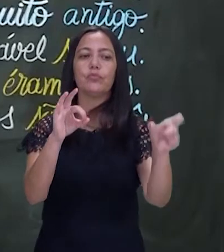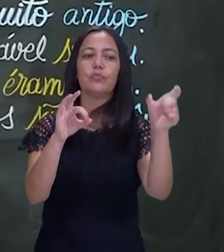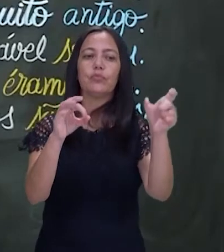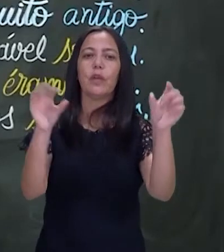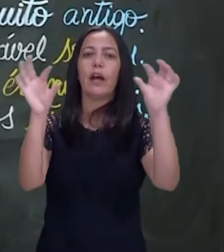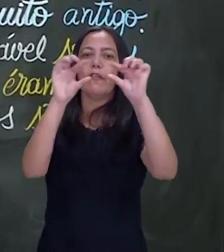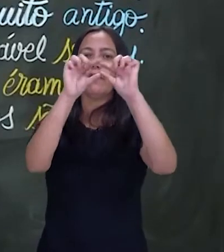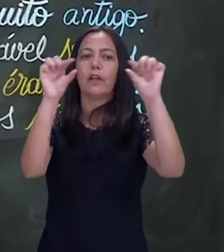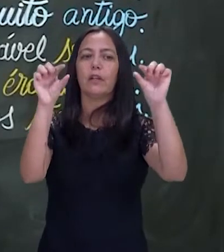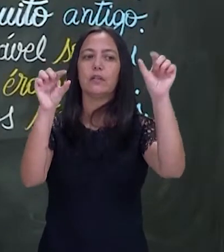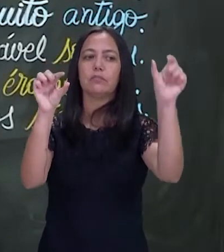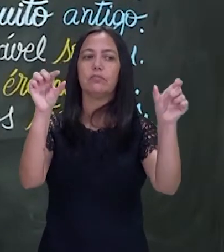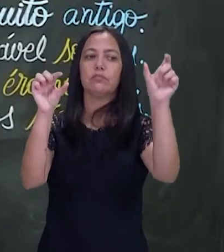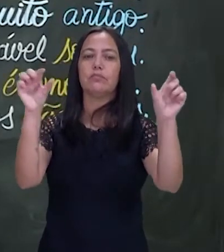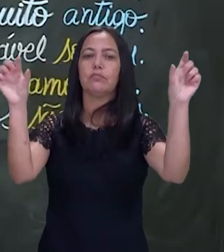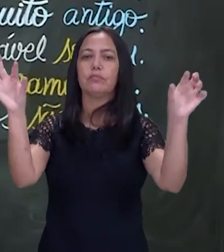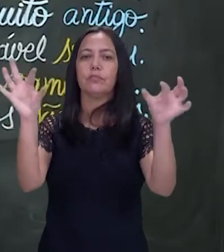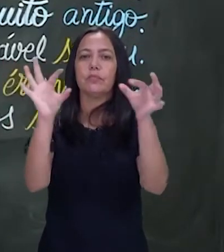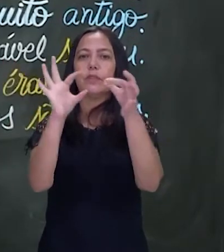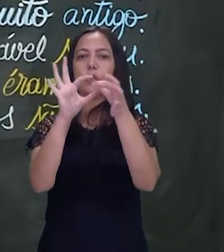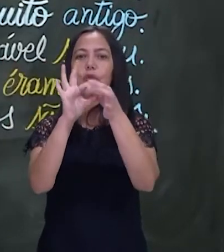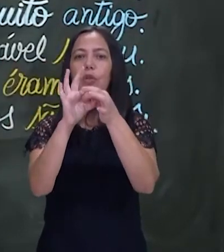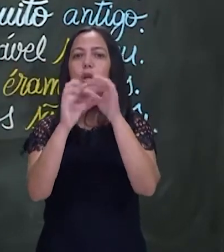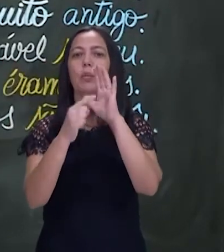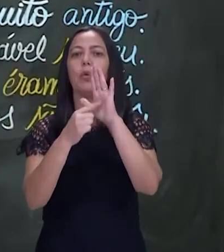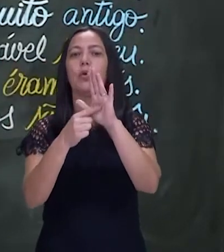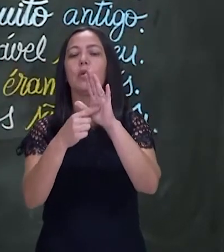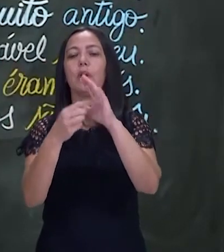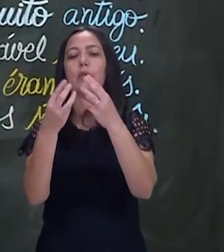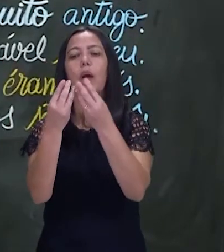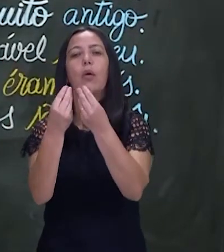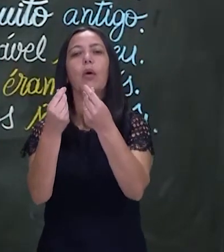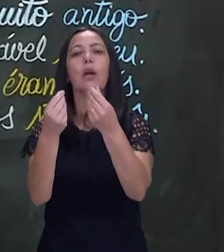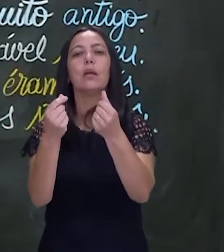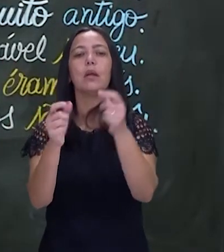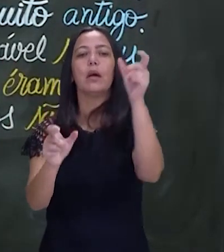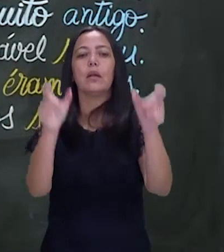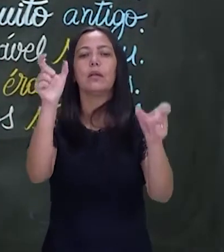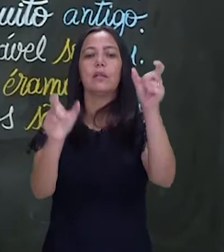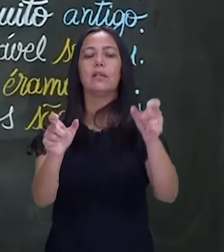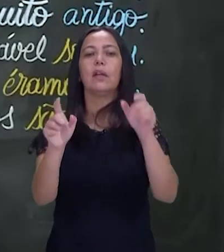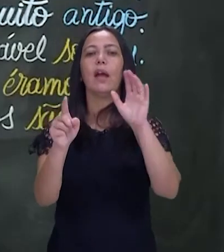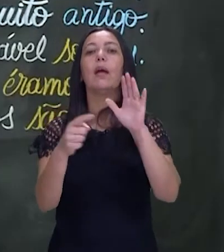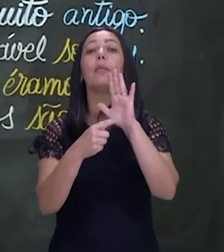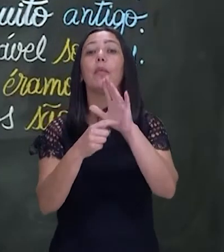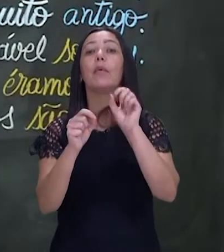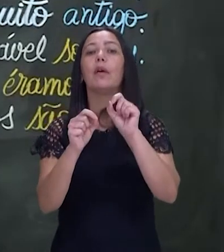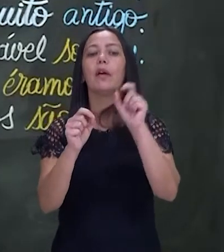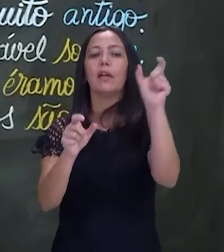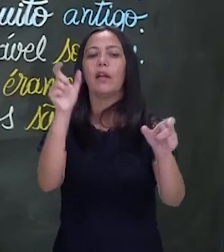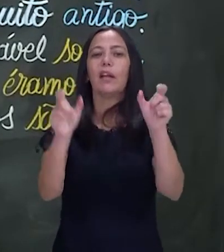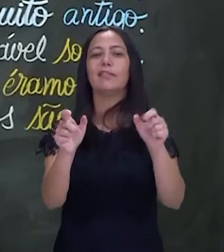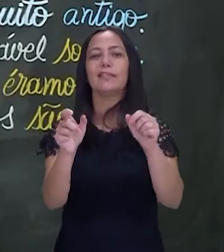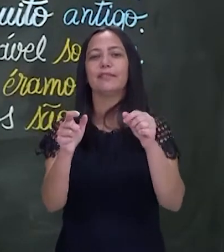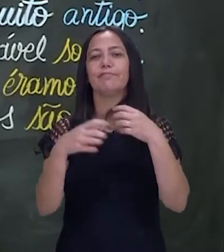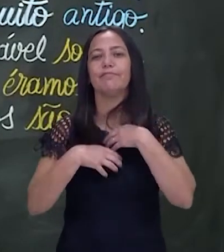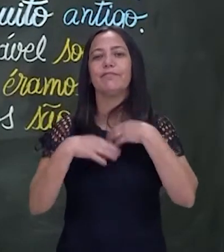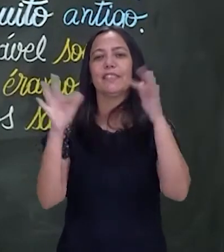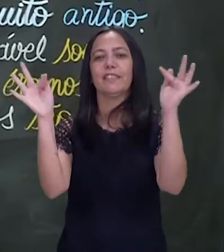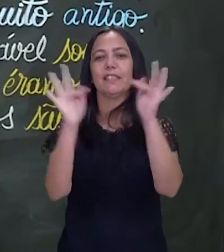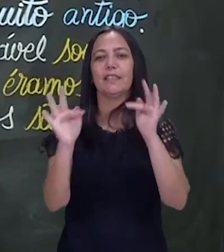núcleo do sujeito jogadores, com a característica desse sujeito, que é felizes. Outra